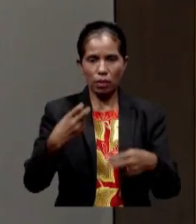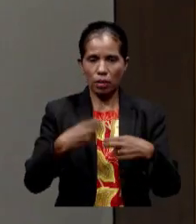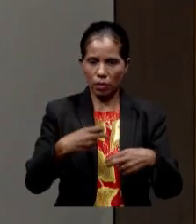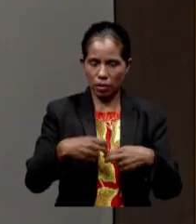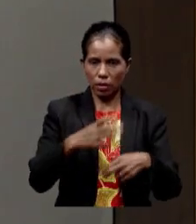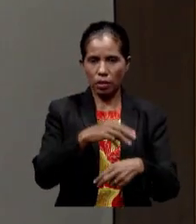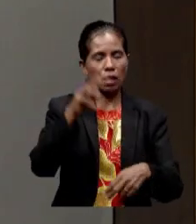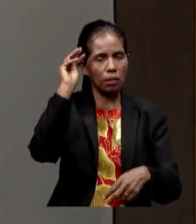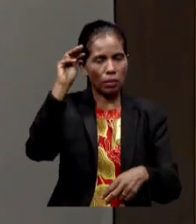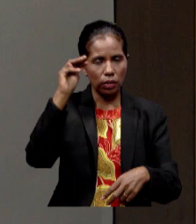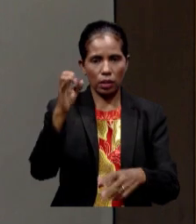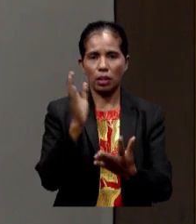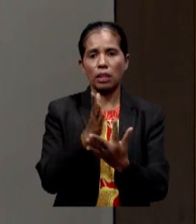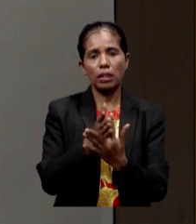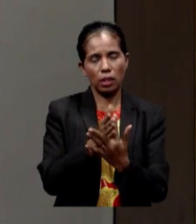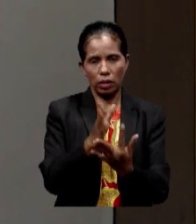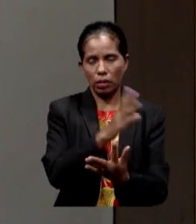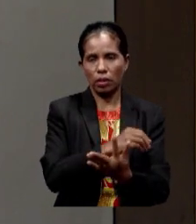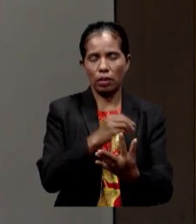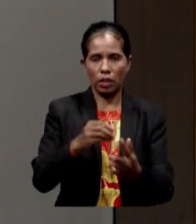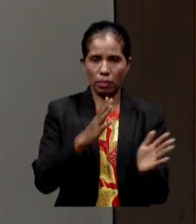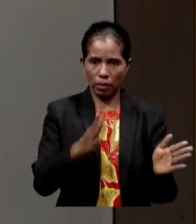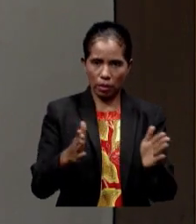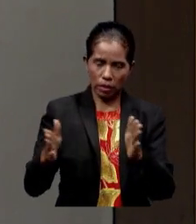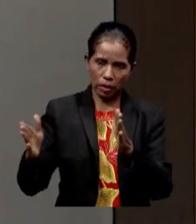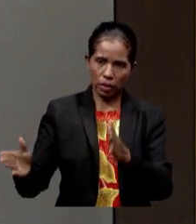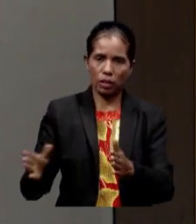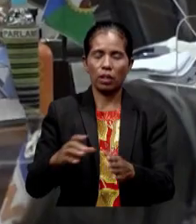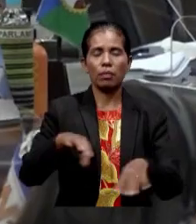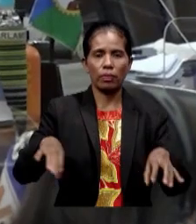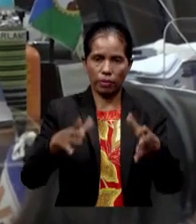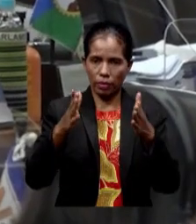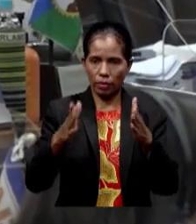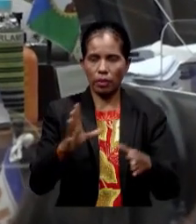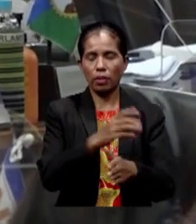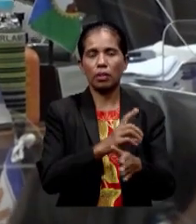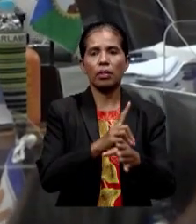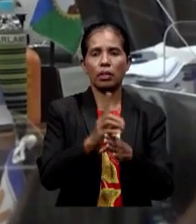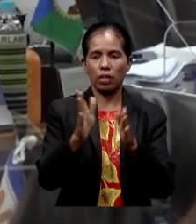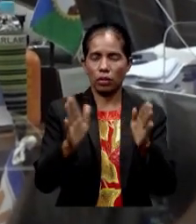e o Ministério Interior, liu e o processo de recrutamento para funcionário no